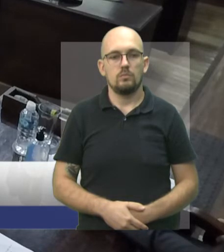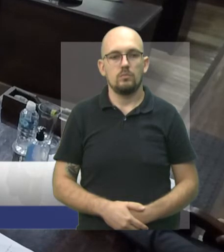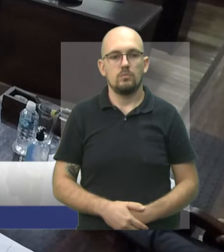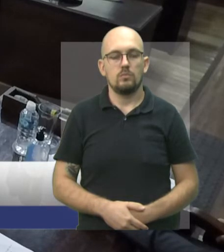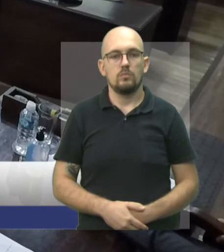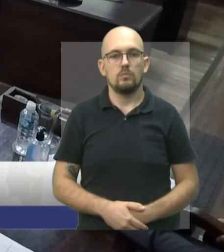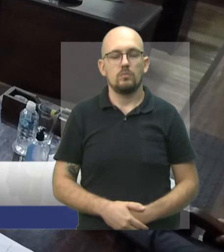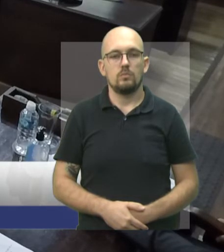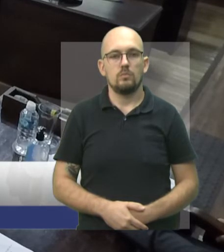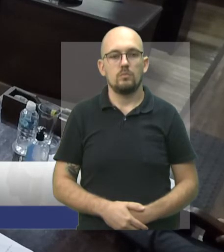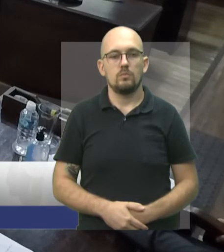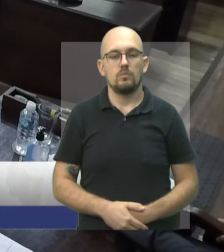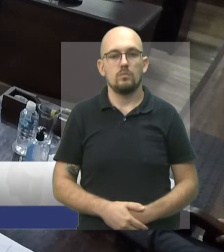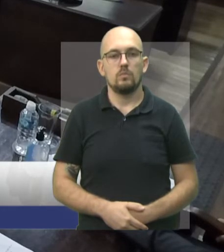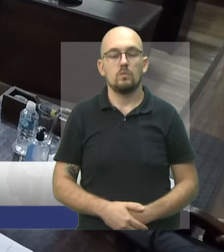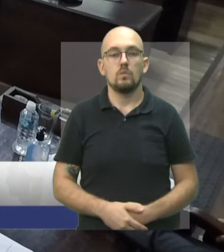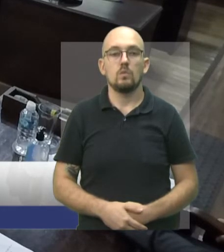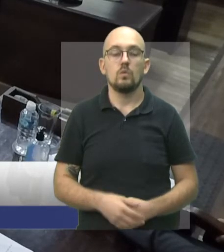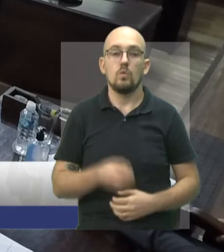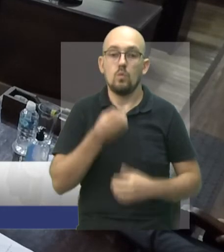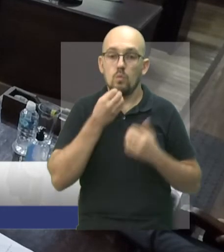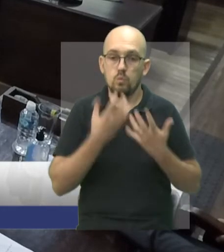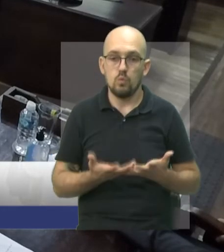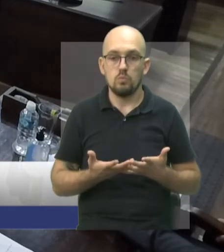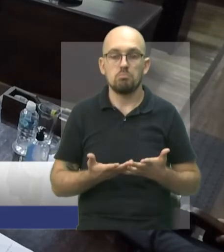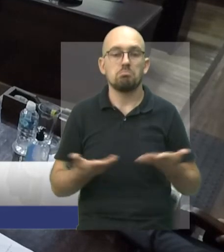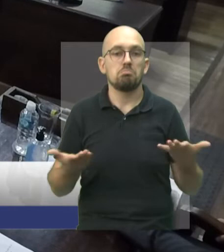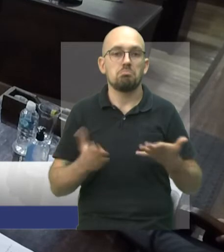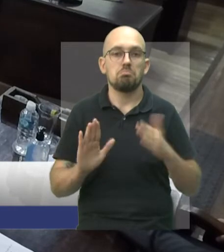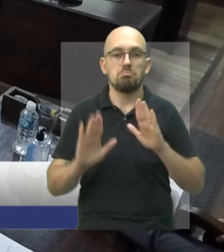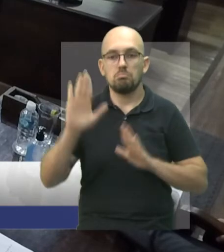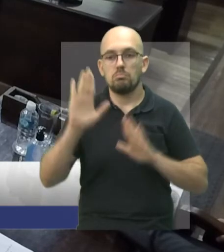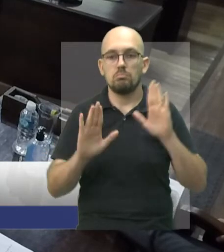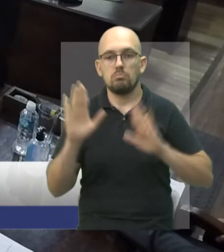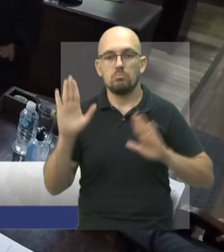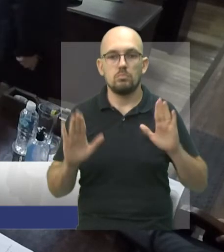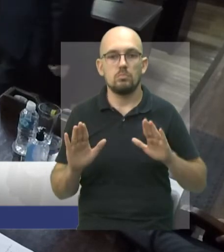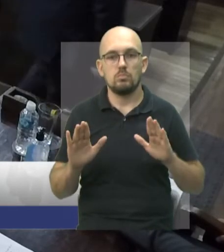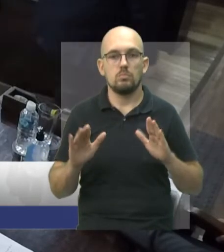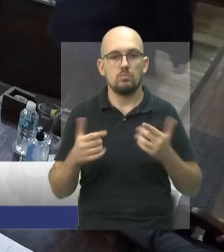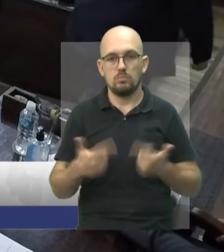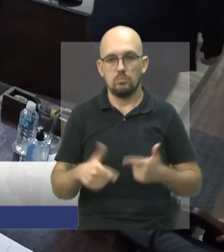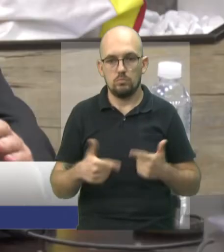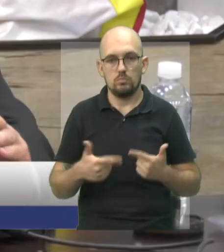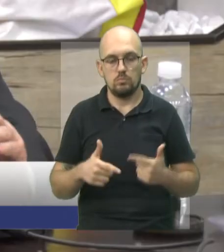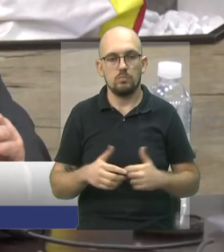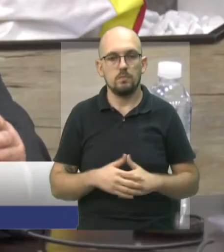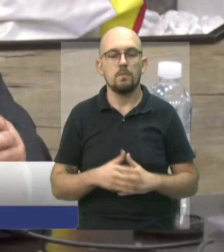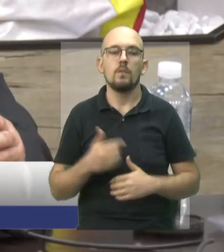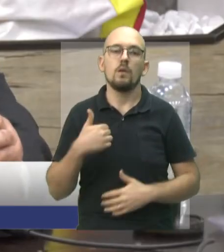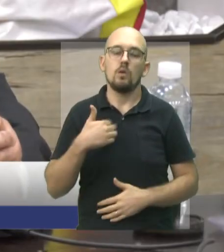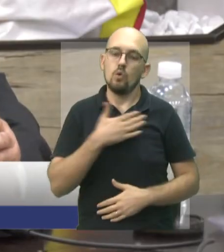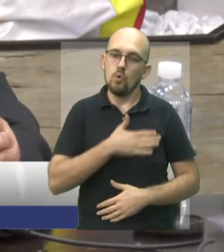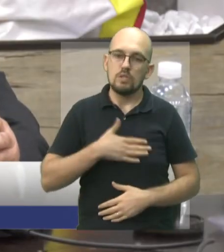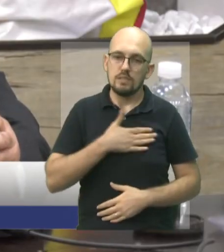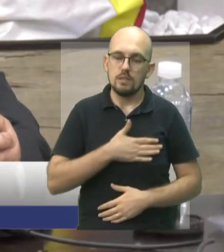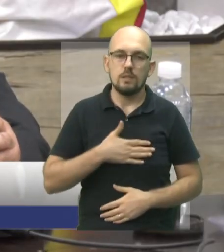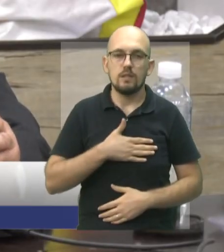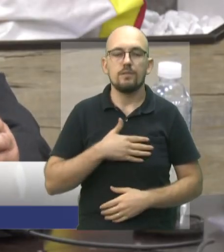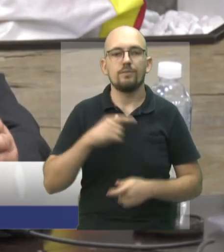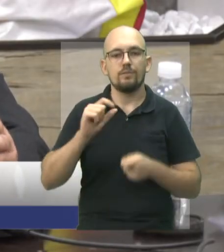Bom, pessoal, com mais ninguém a palavra, eu gostaria de fazer as